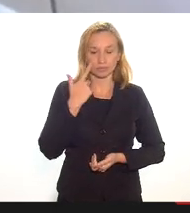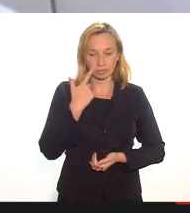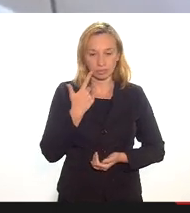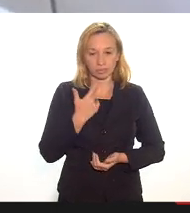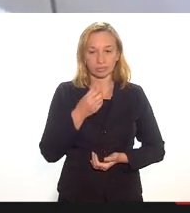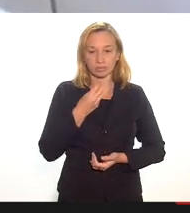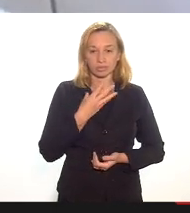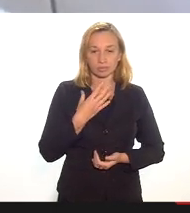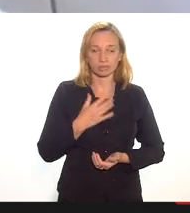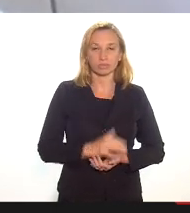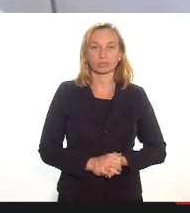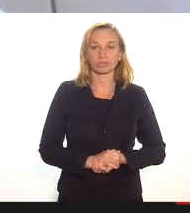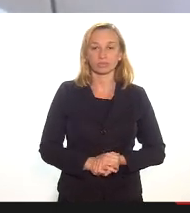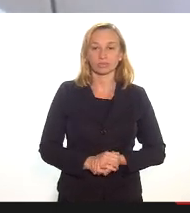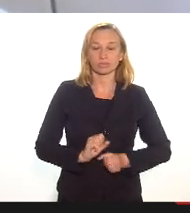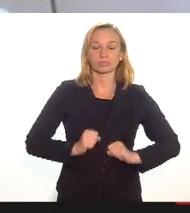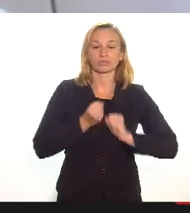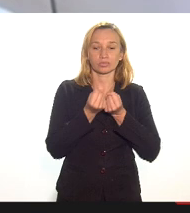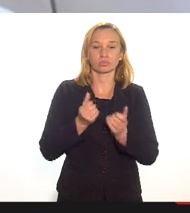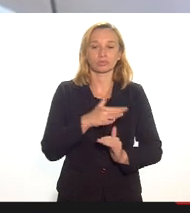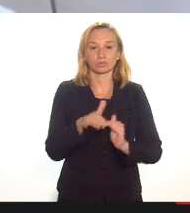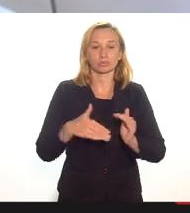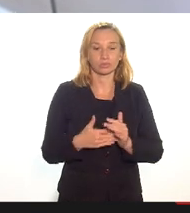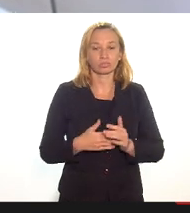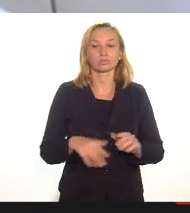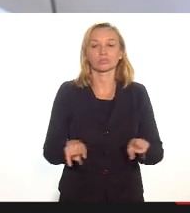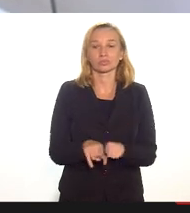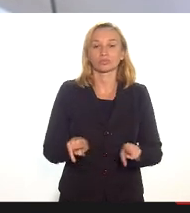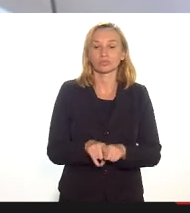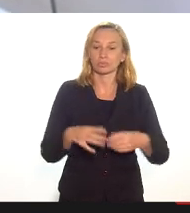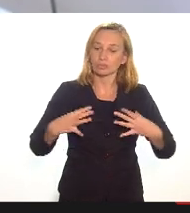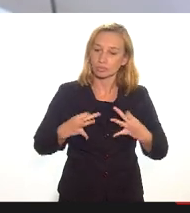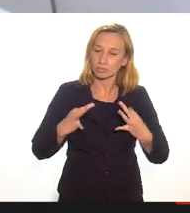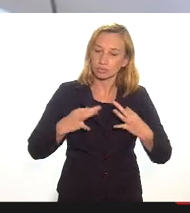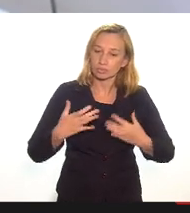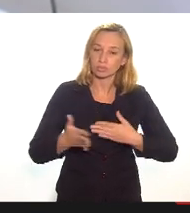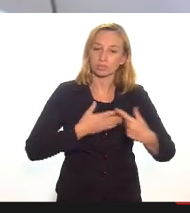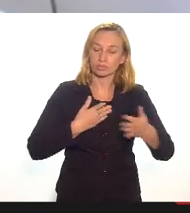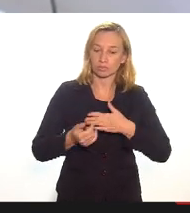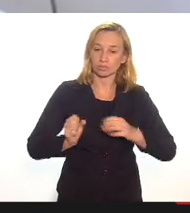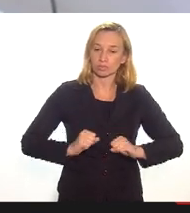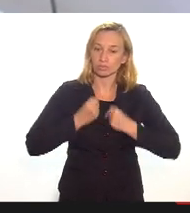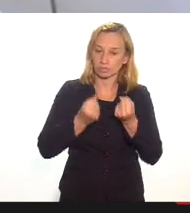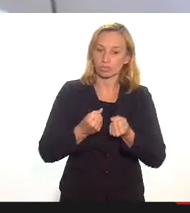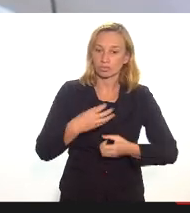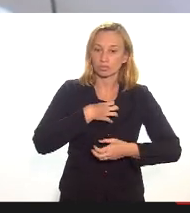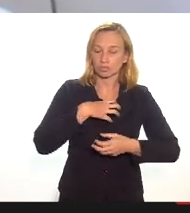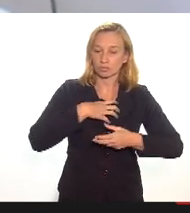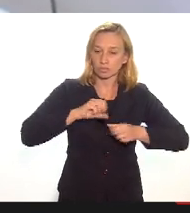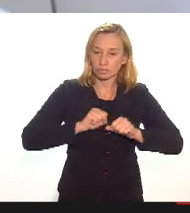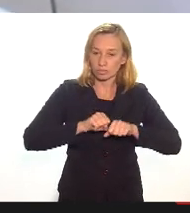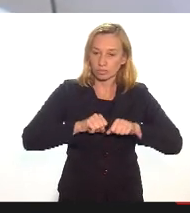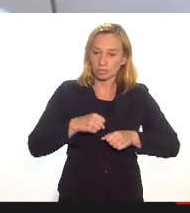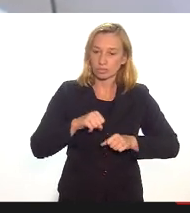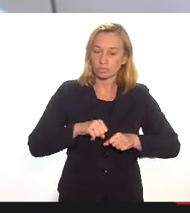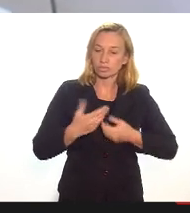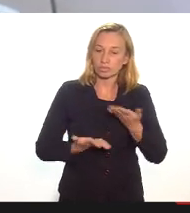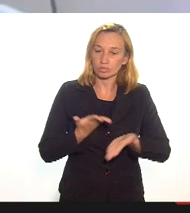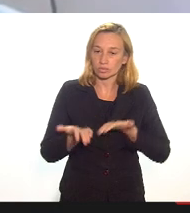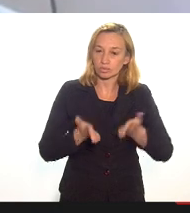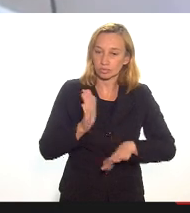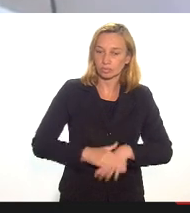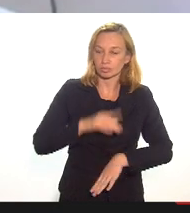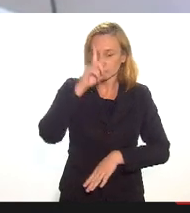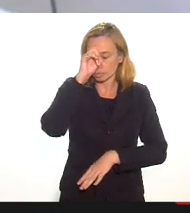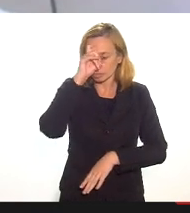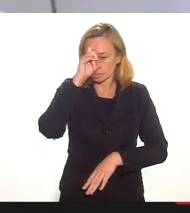com bons olhos todo esse esforço e também nos colocar à disposição para qualquer esforço no sentido de ampliar o cuidado hospitalar para o enfrentamento